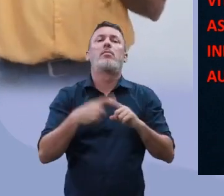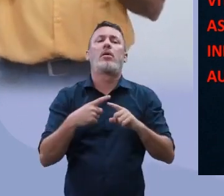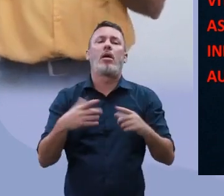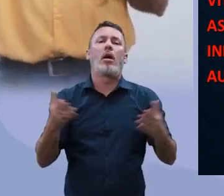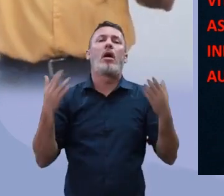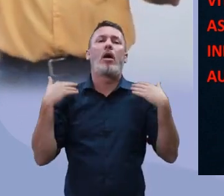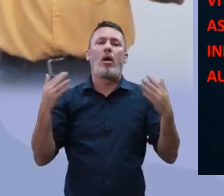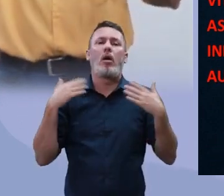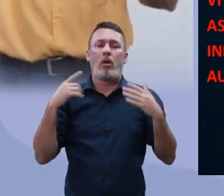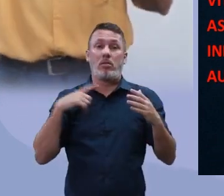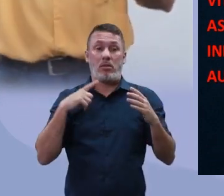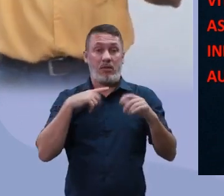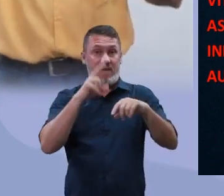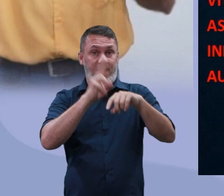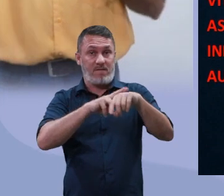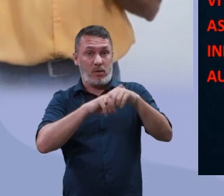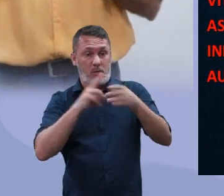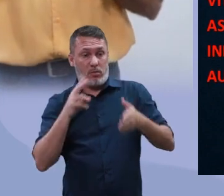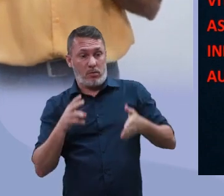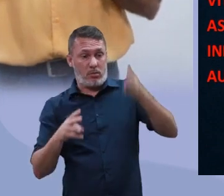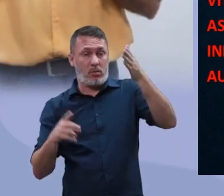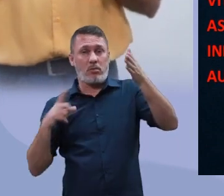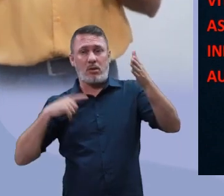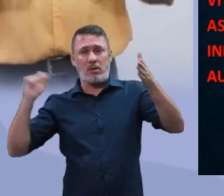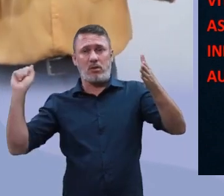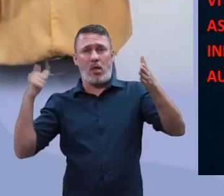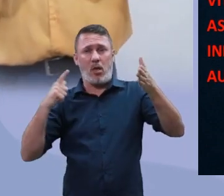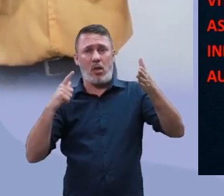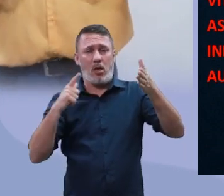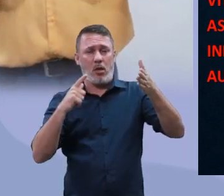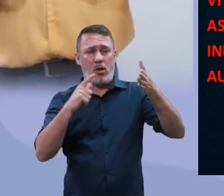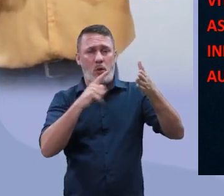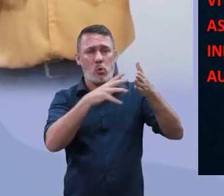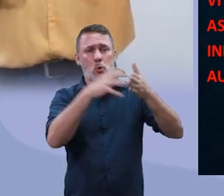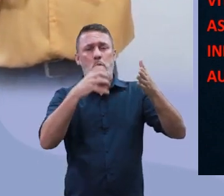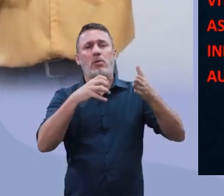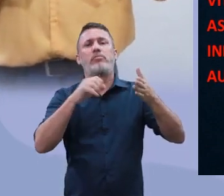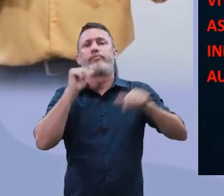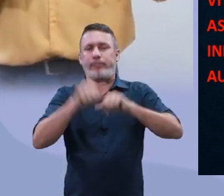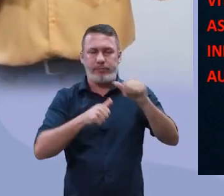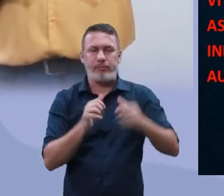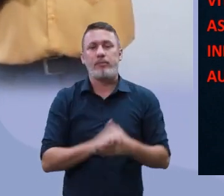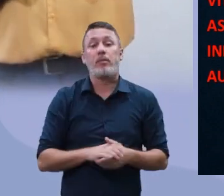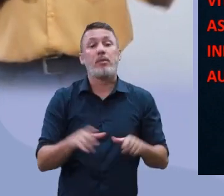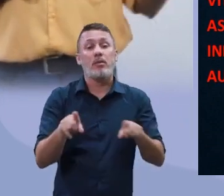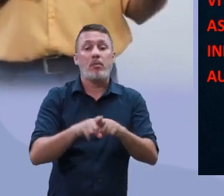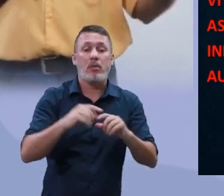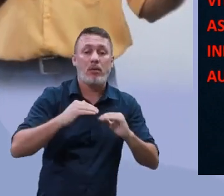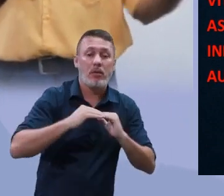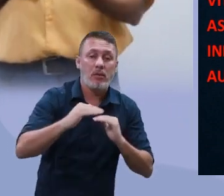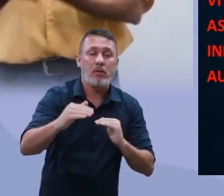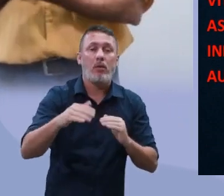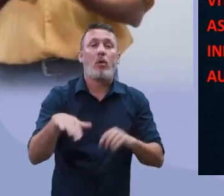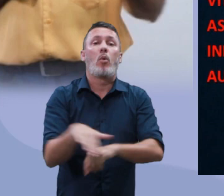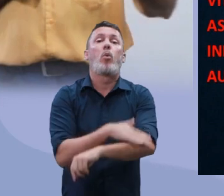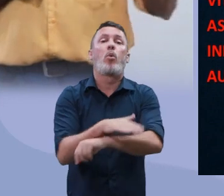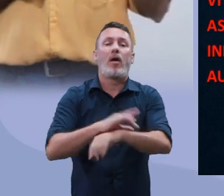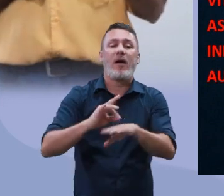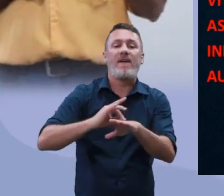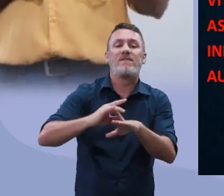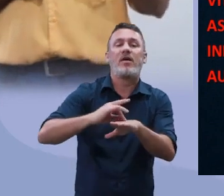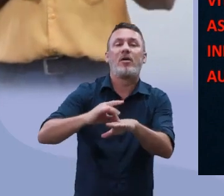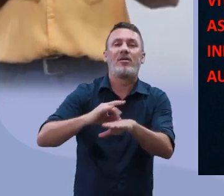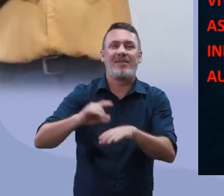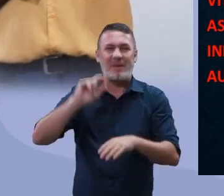o calor do sol, a sua radiação para dentro das cidades. A pavimentação asfáltica, ou seja, o asfalto com a sua